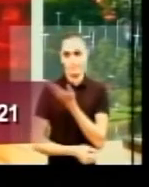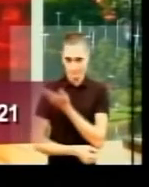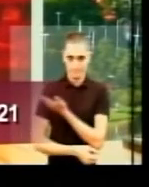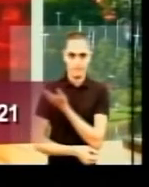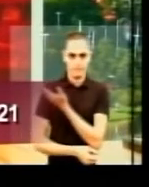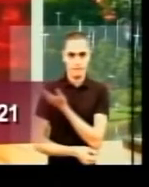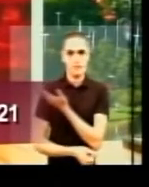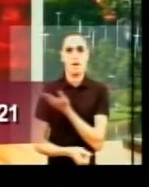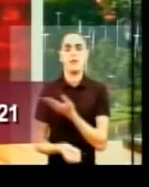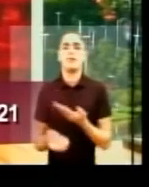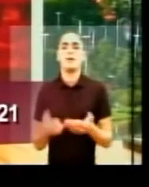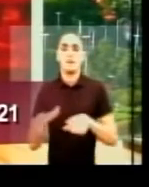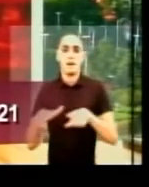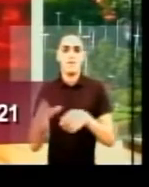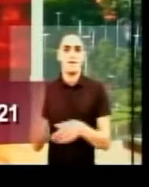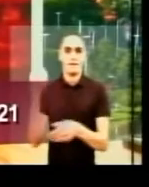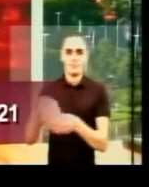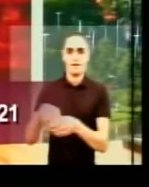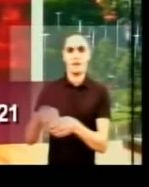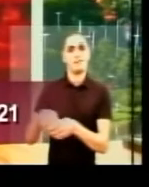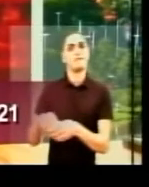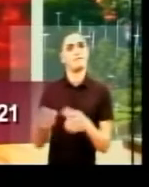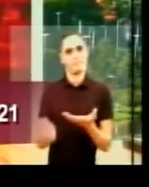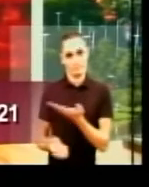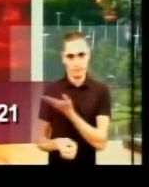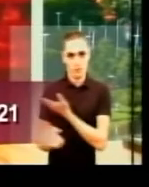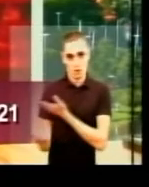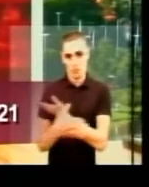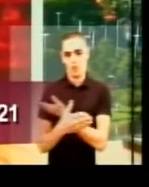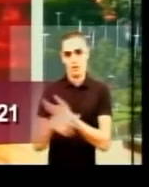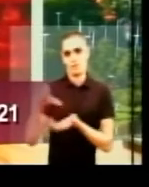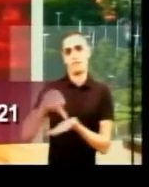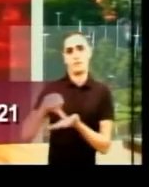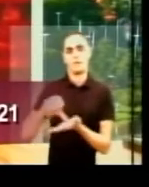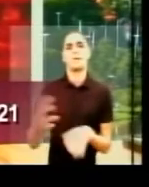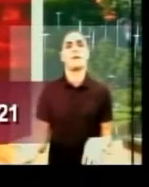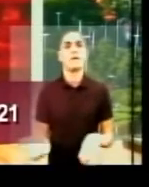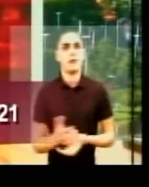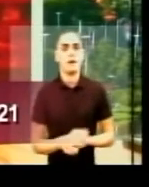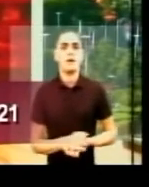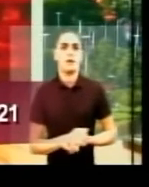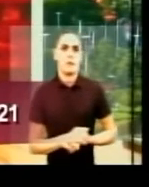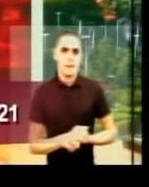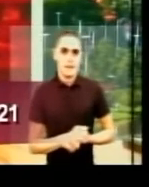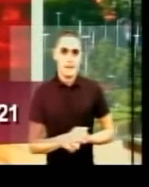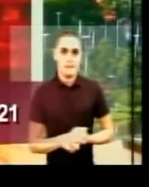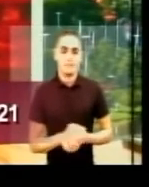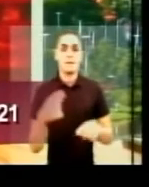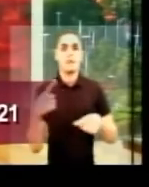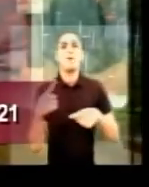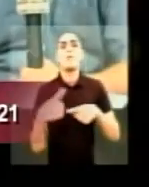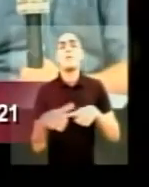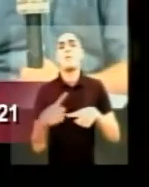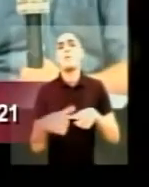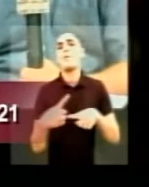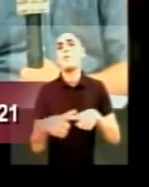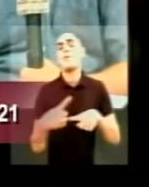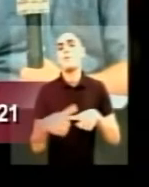serviço nessa unidade de internação básica. Isso se deve, basicamente,